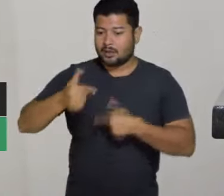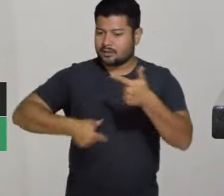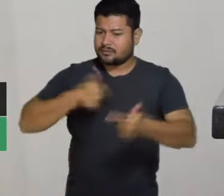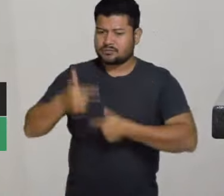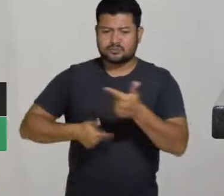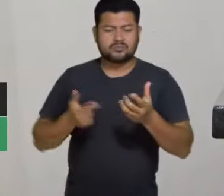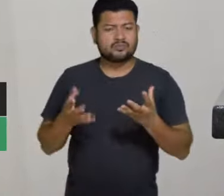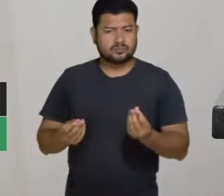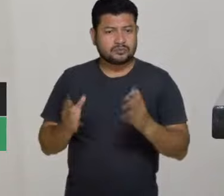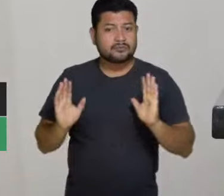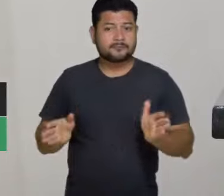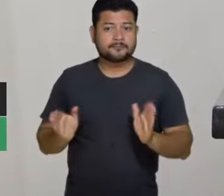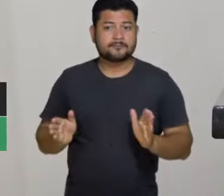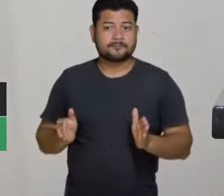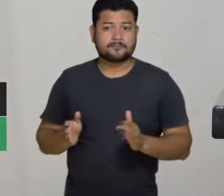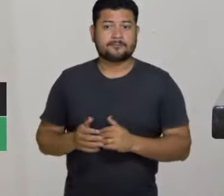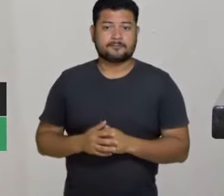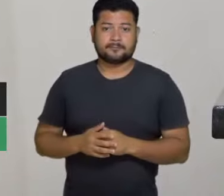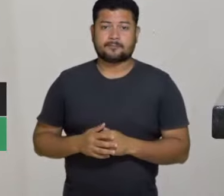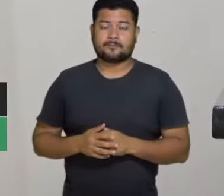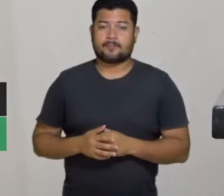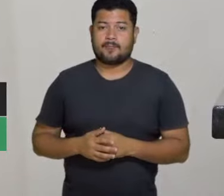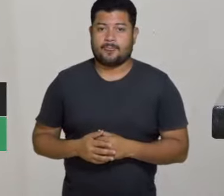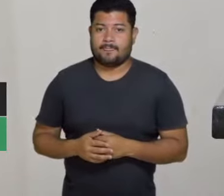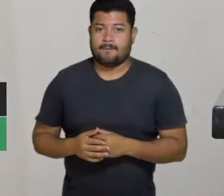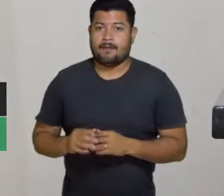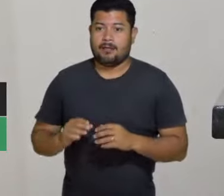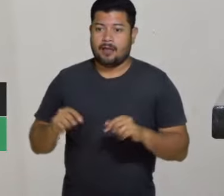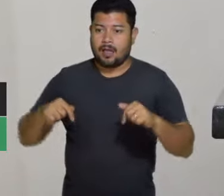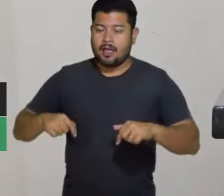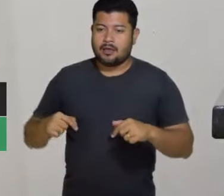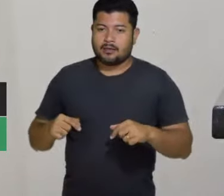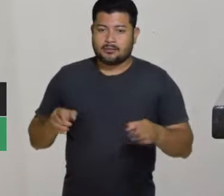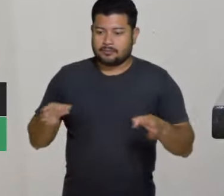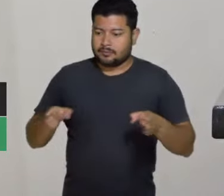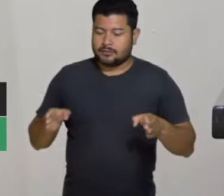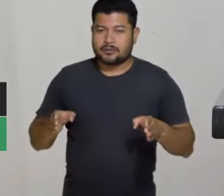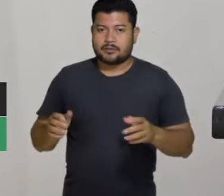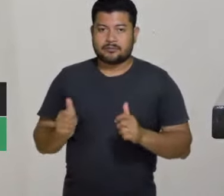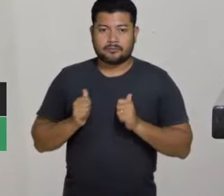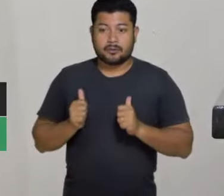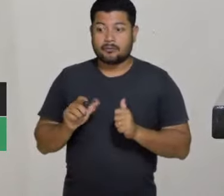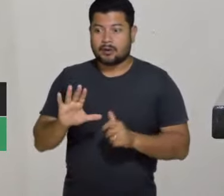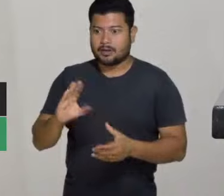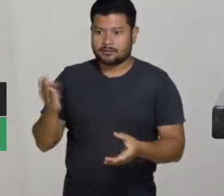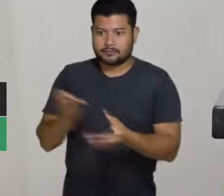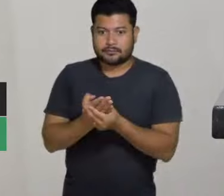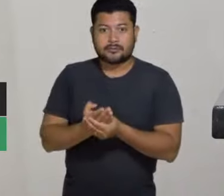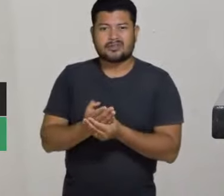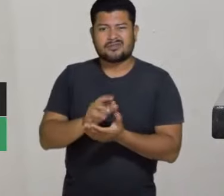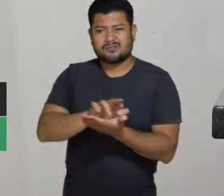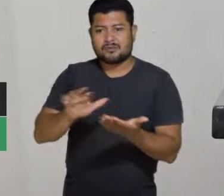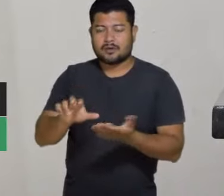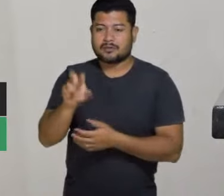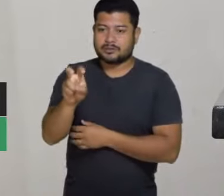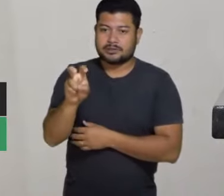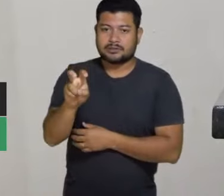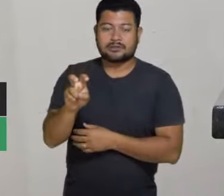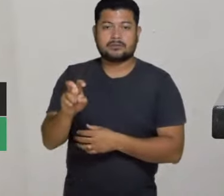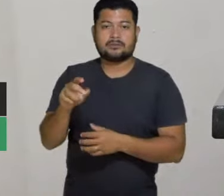e, mesmo no recesso, nós já protocolamos 5 projetos de lei, 2 emendas, 5 pedidos de informação, 2 indicações